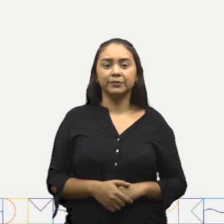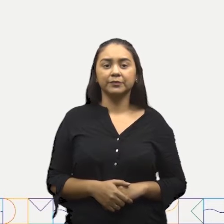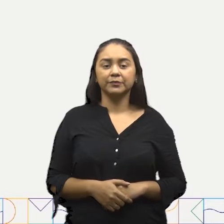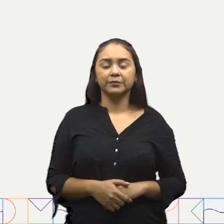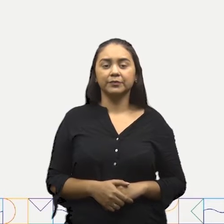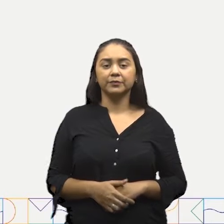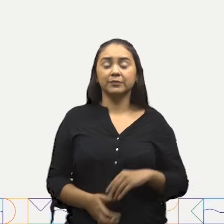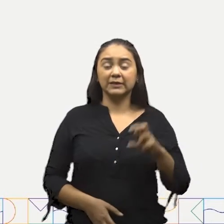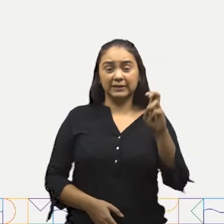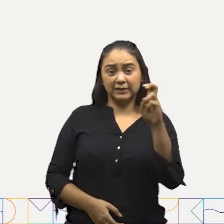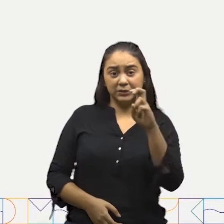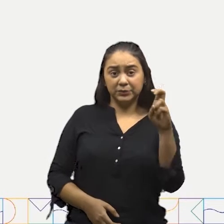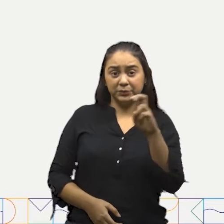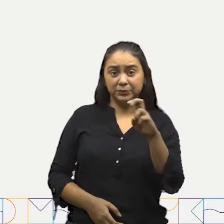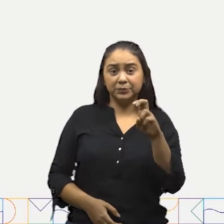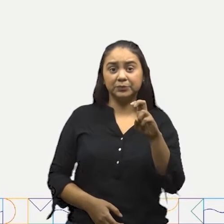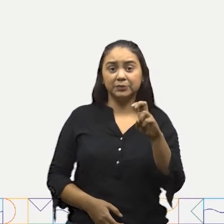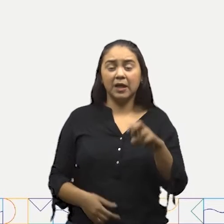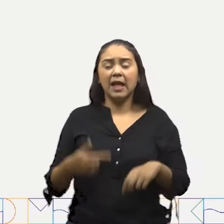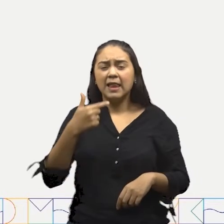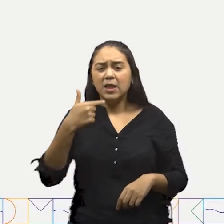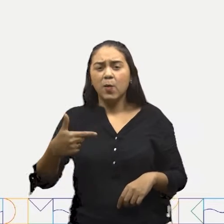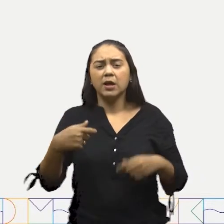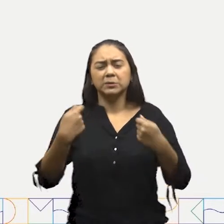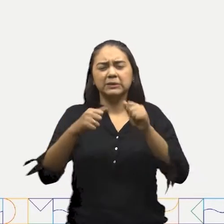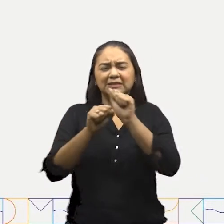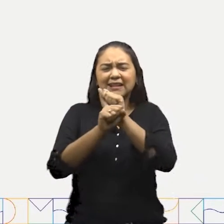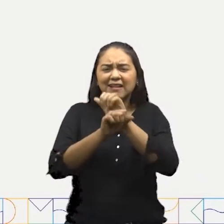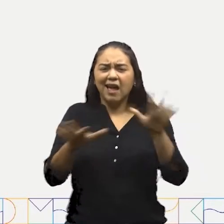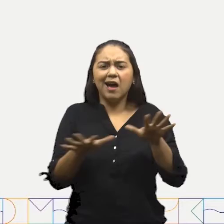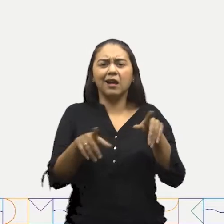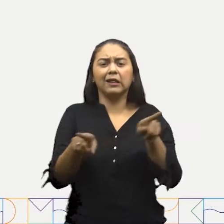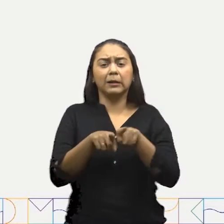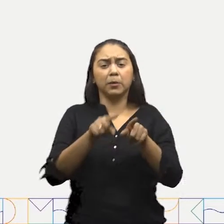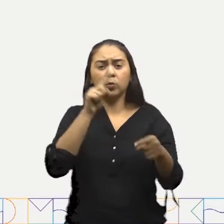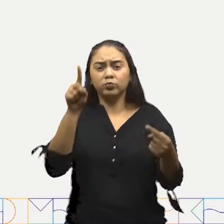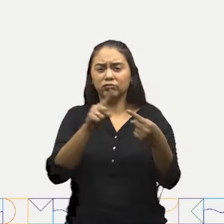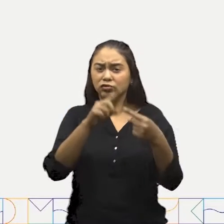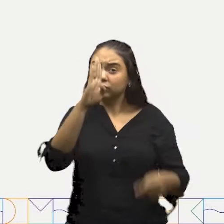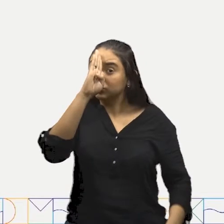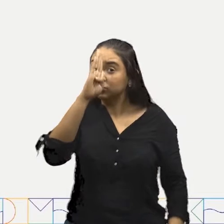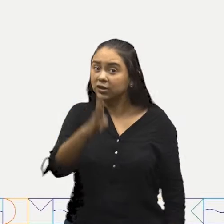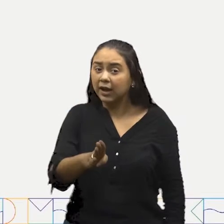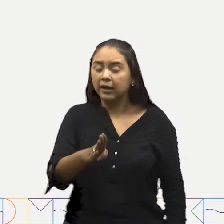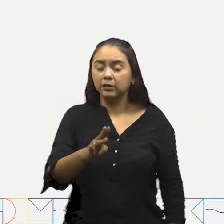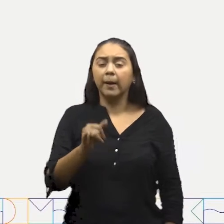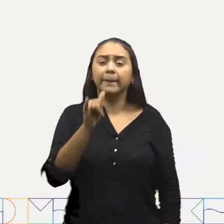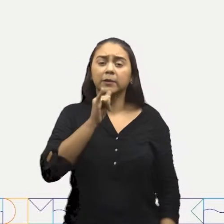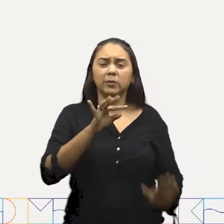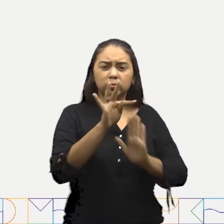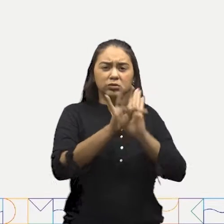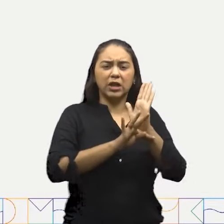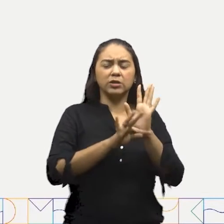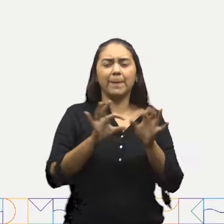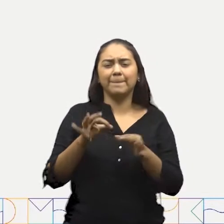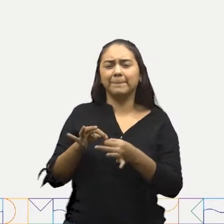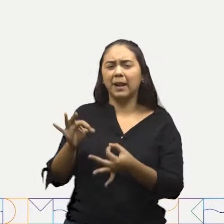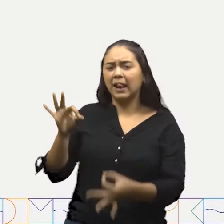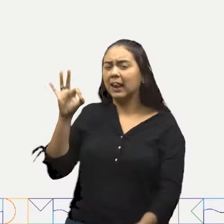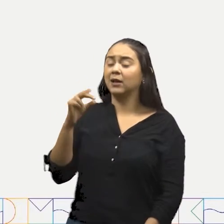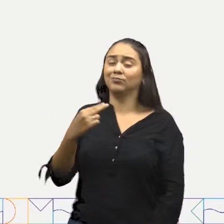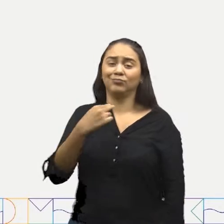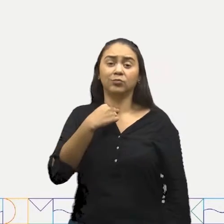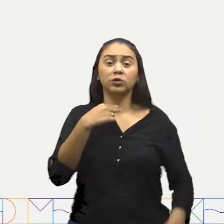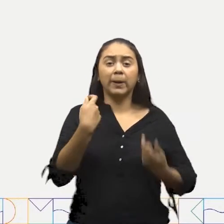texto. 5. Linguagem clara e objetiva. O texto de uma notícia não deve ser muito longo, porque ele